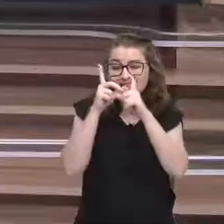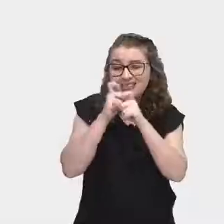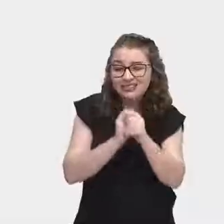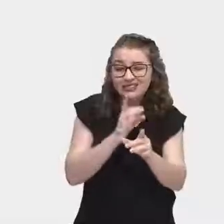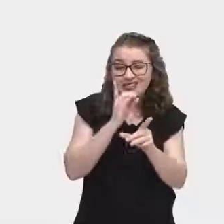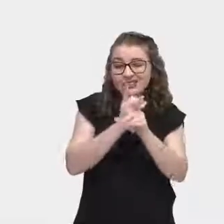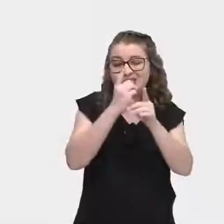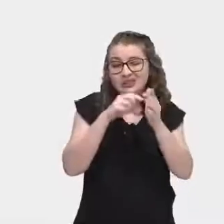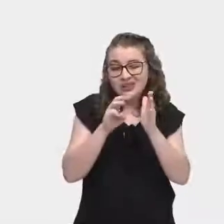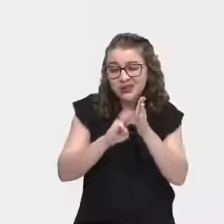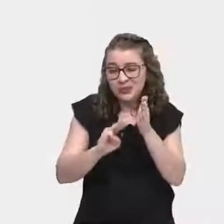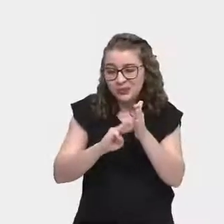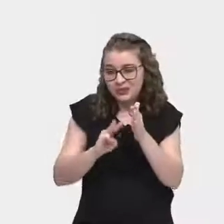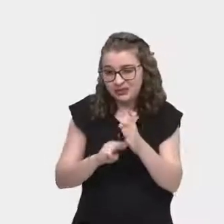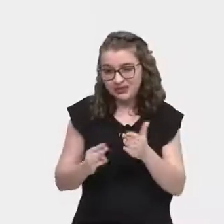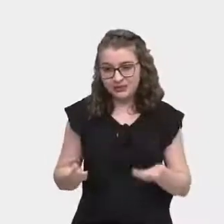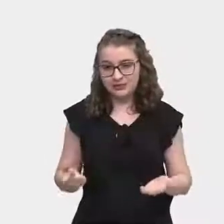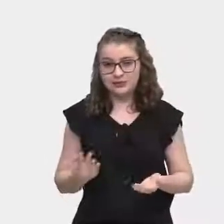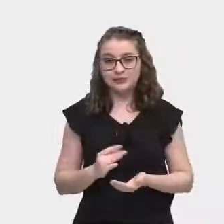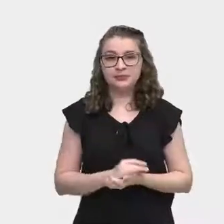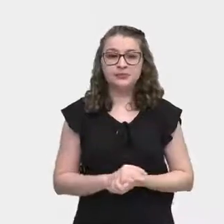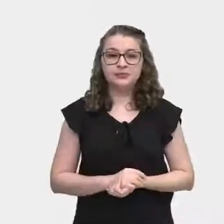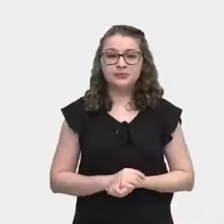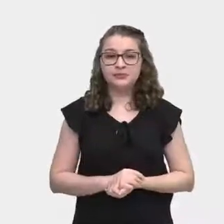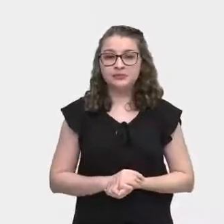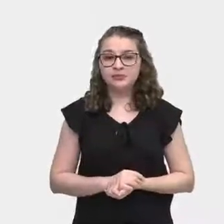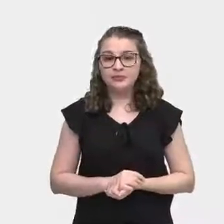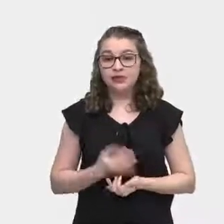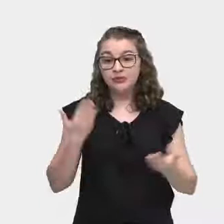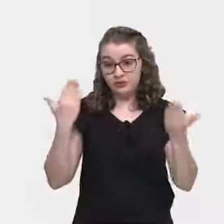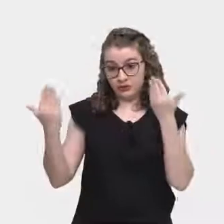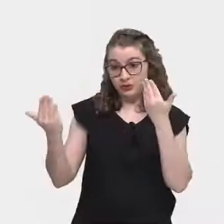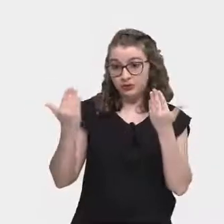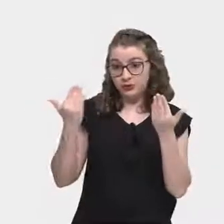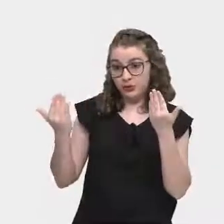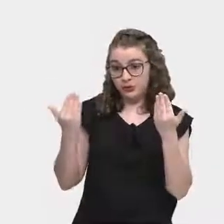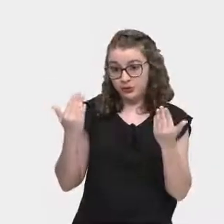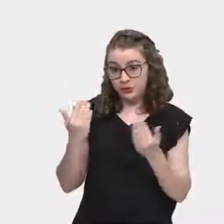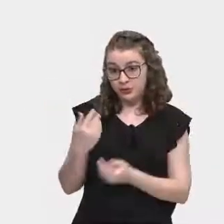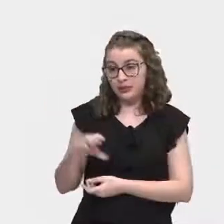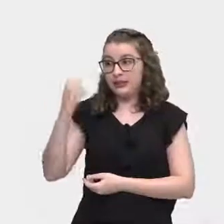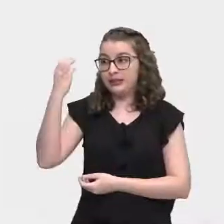ciências humanas. Vamos entender, ó. Vamos sempre comparar com a